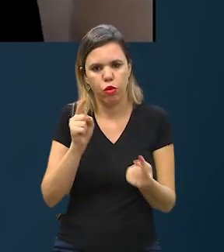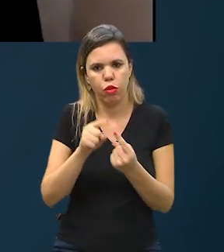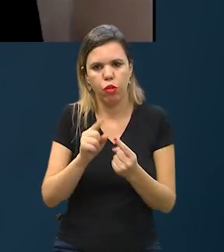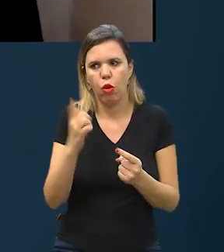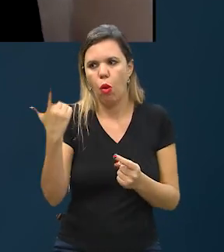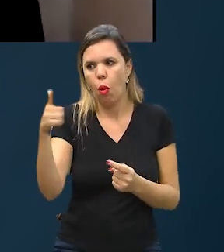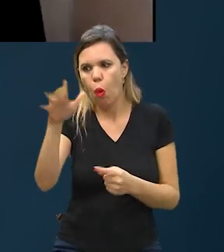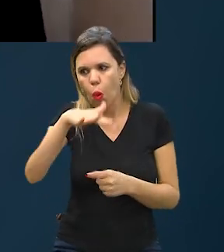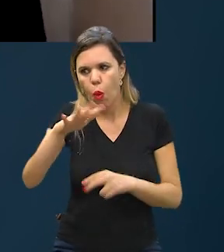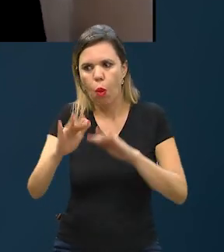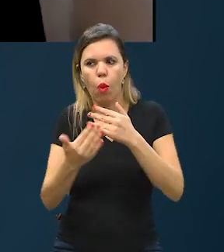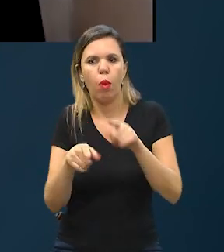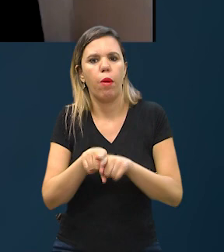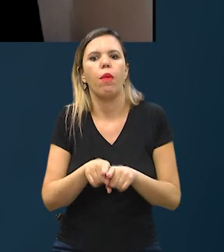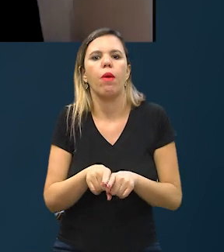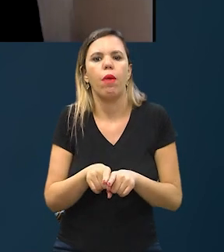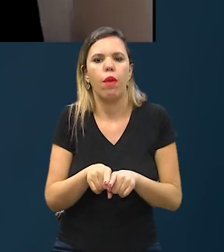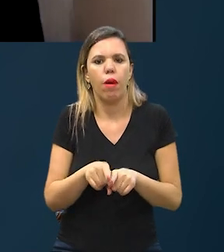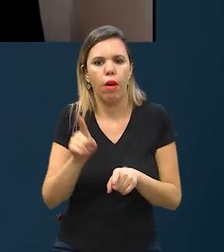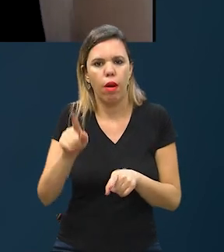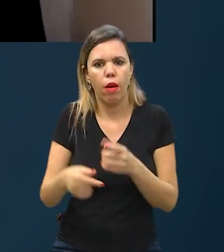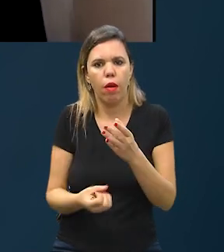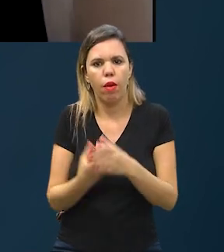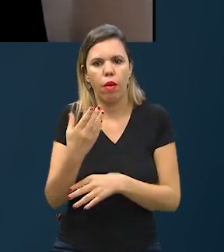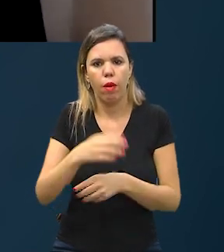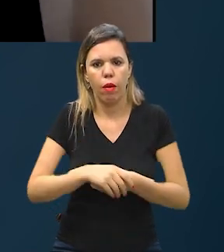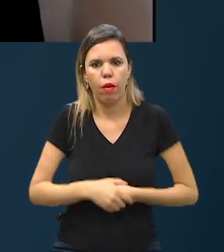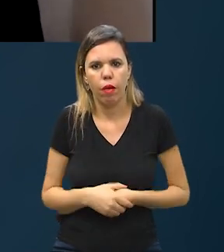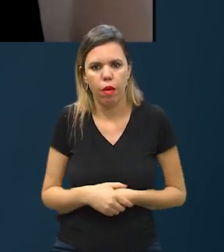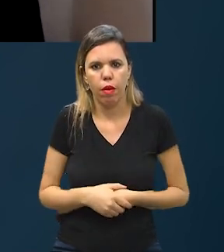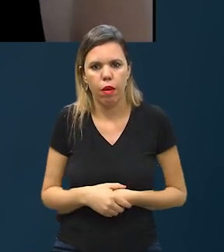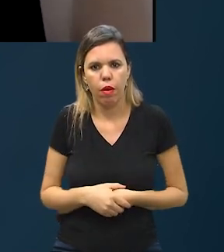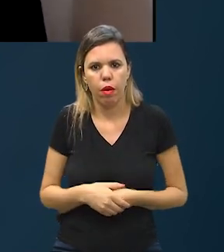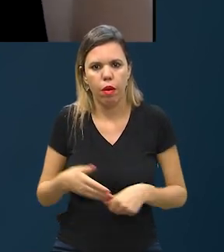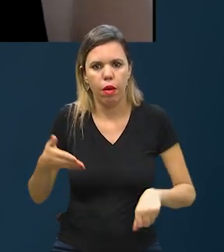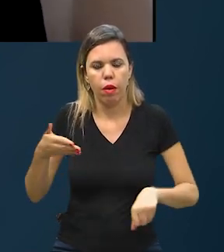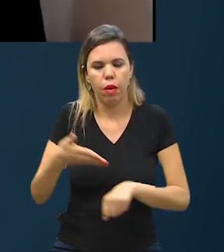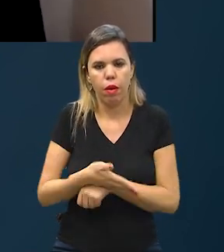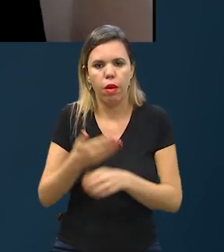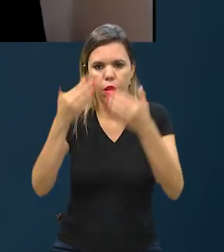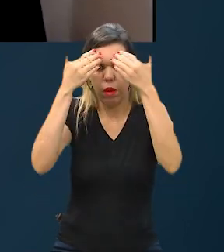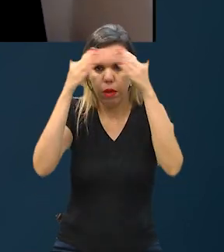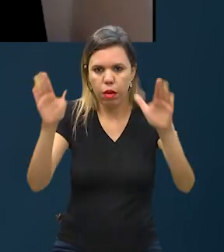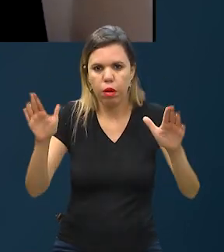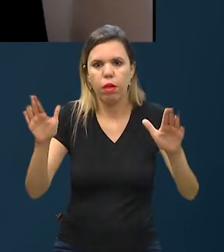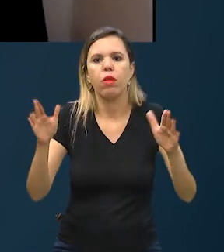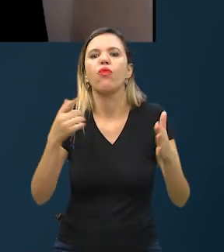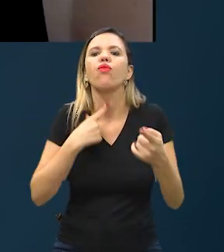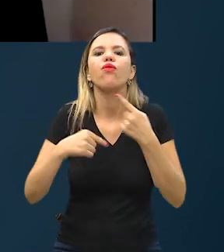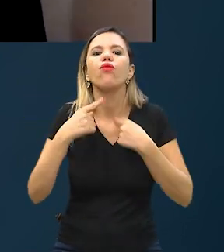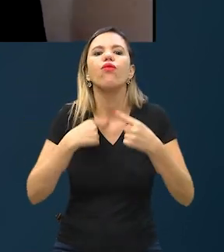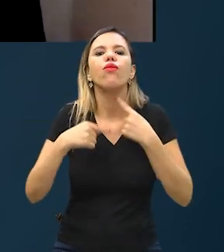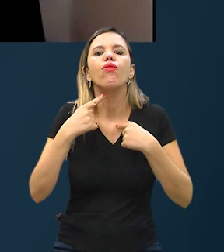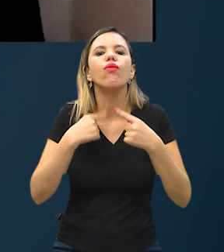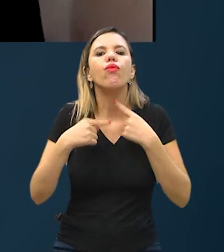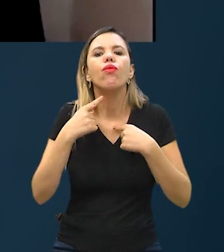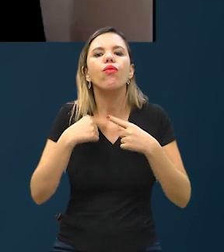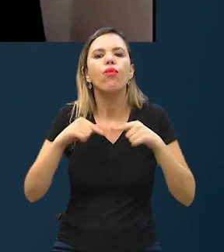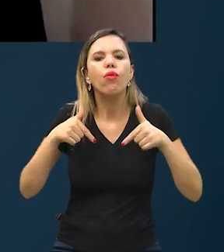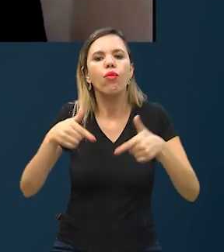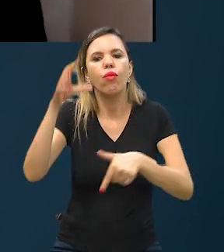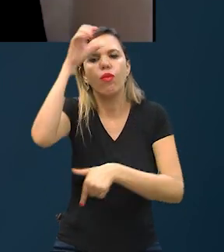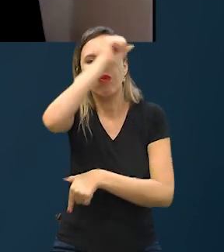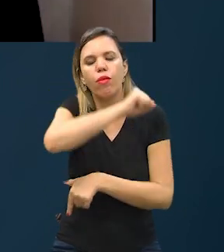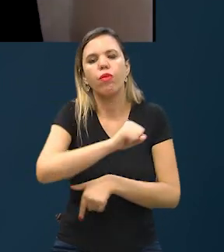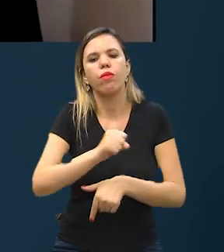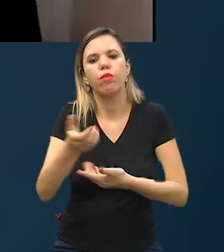outras comunidades também, que foi o caso que aconteceu. Então, eu entrei ali bem aberto mesmo e com vontade de aprender